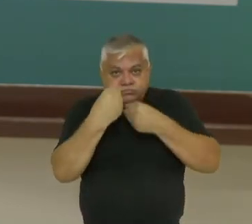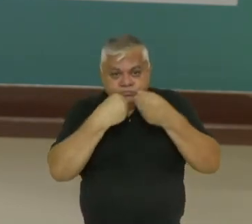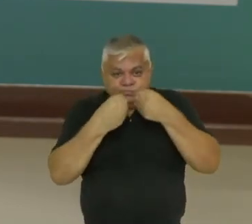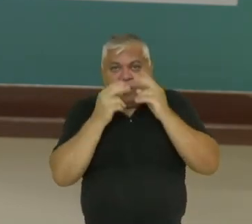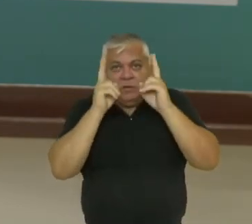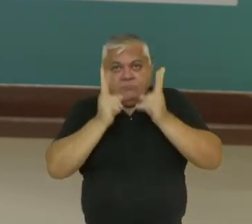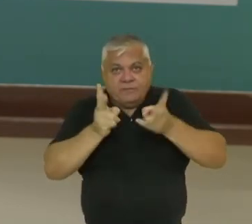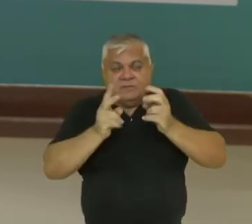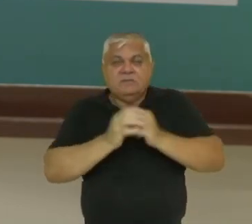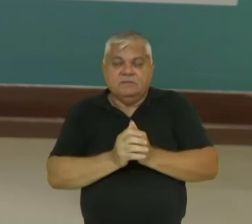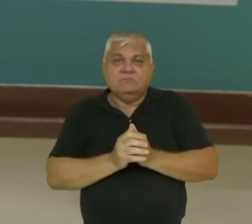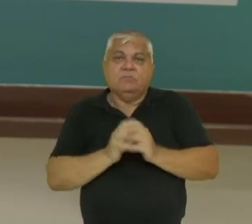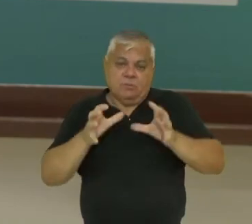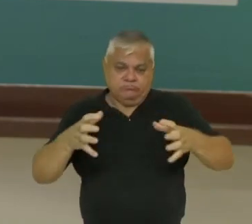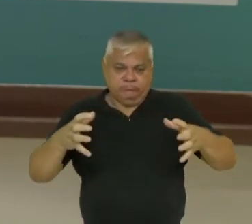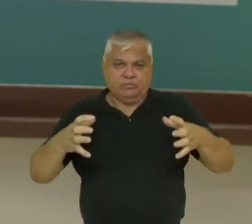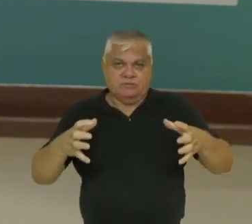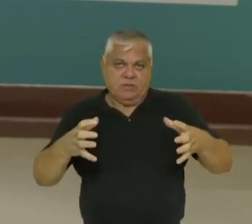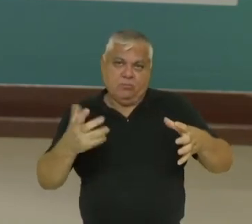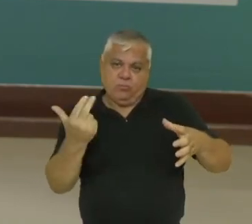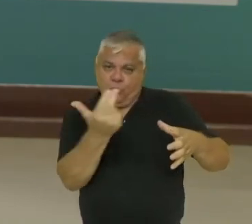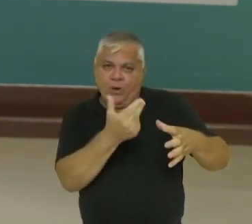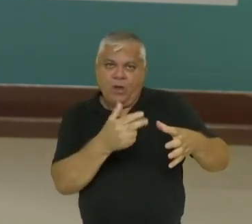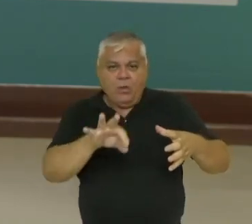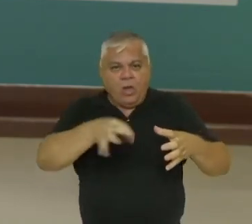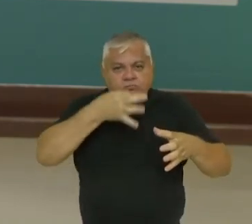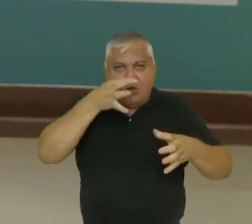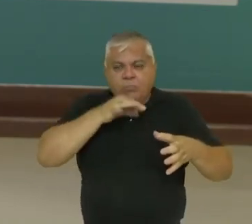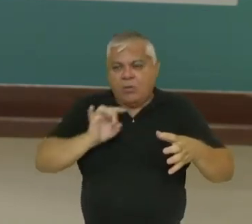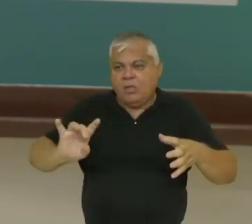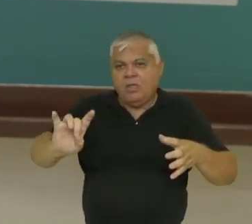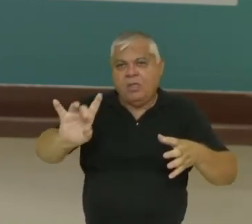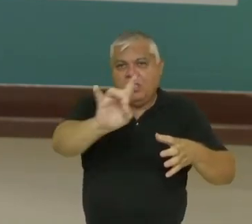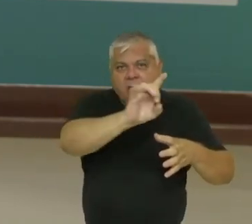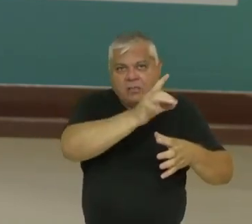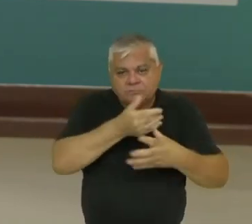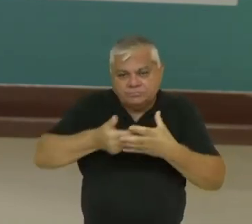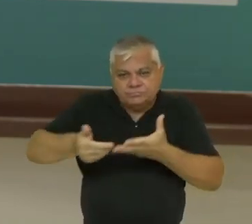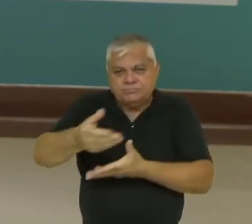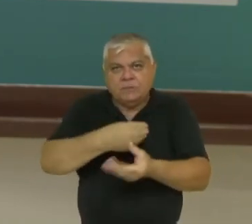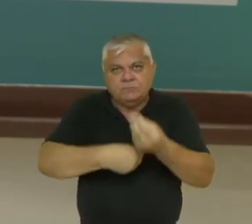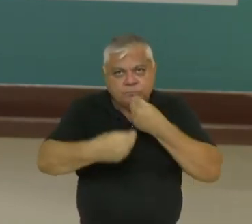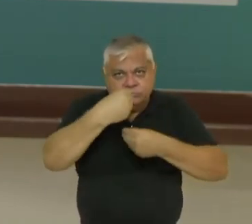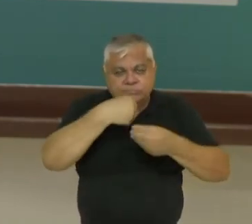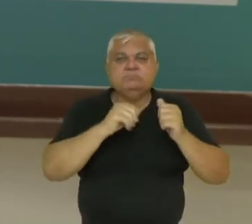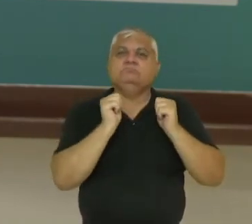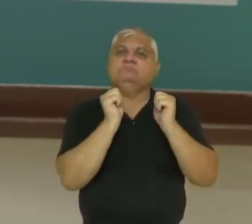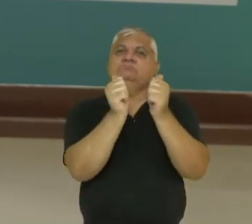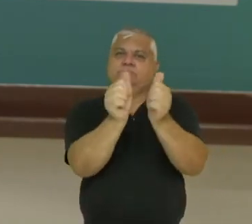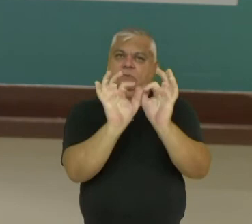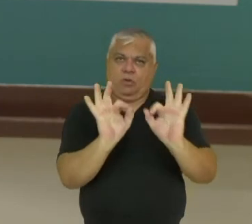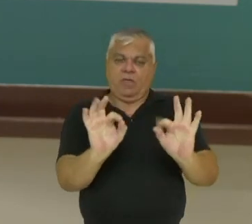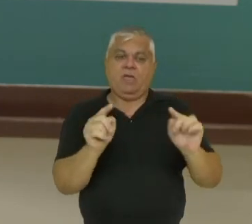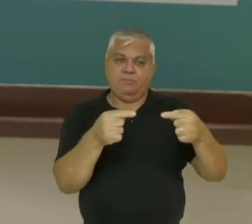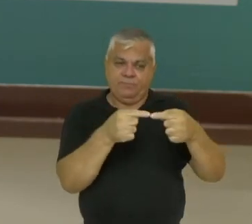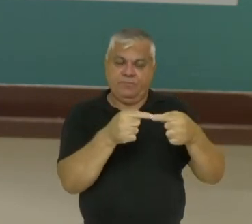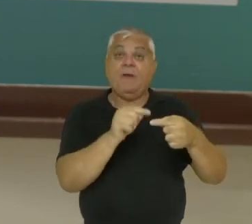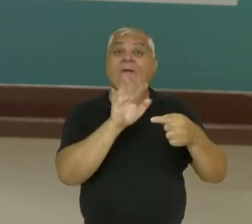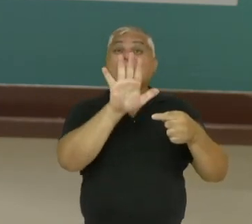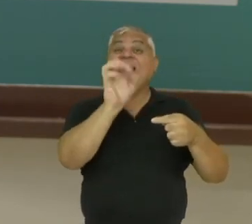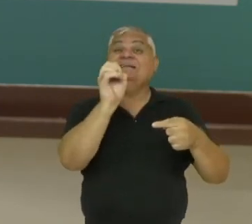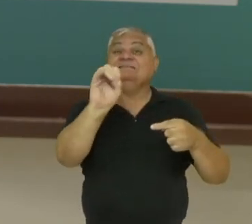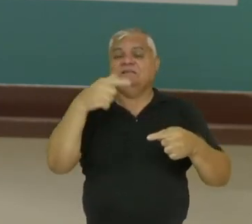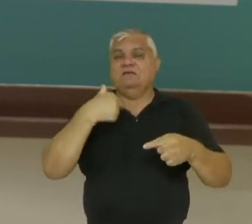a conta igualmente ou cada um paga o seu? O que é mais justo? O que vocês acham? Eu, na minha opinião, cada um